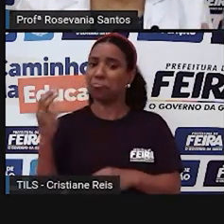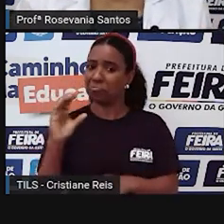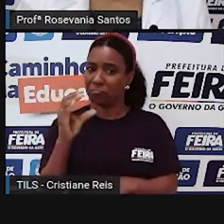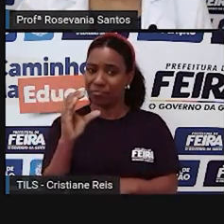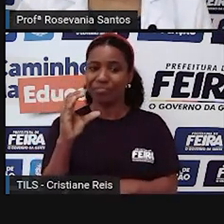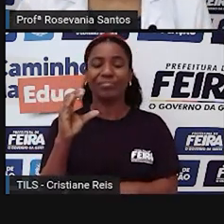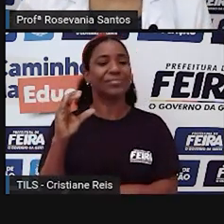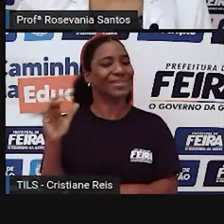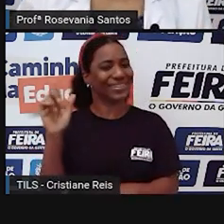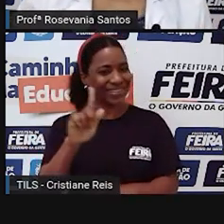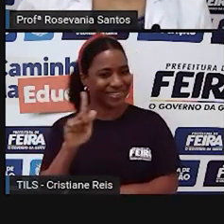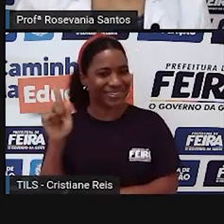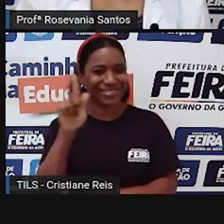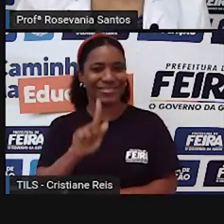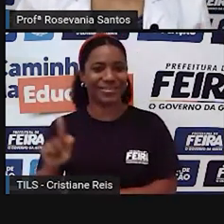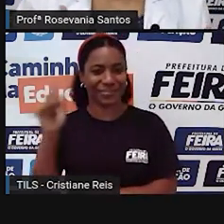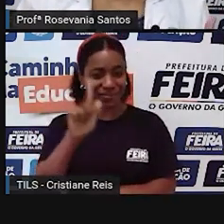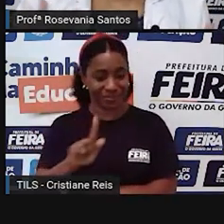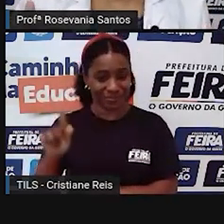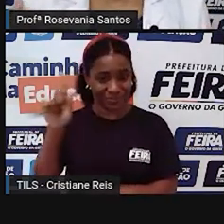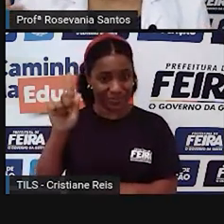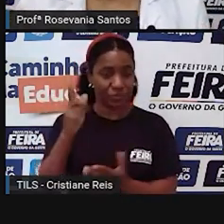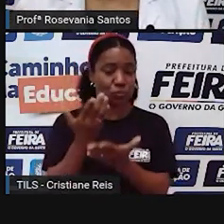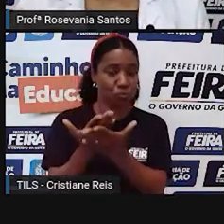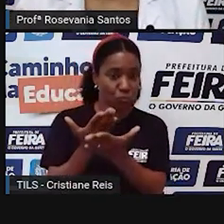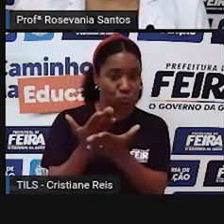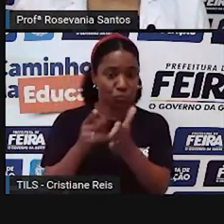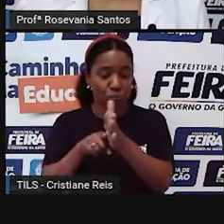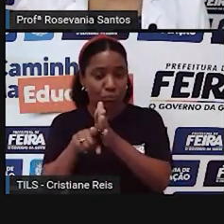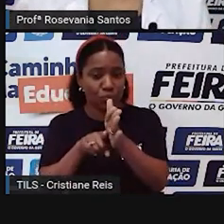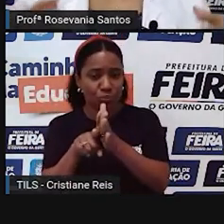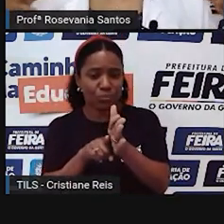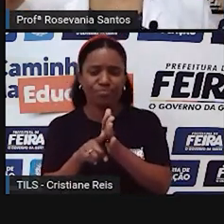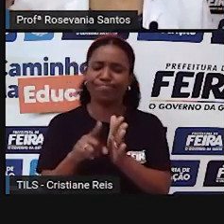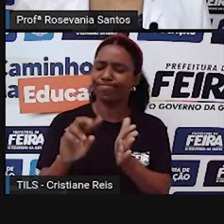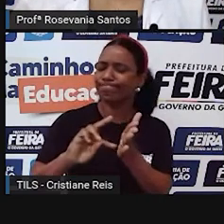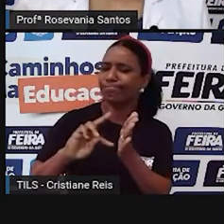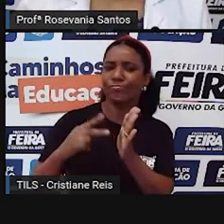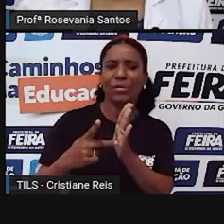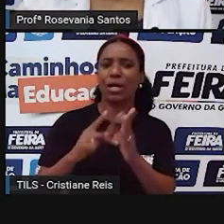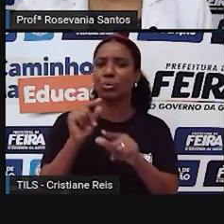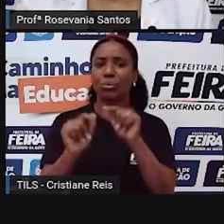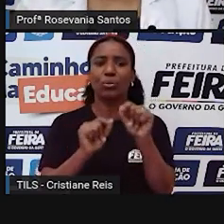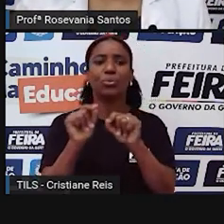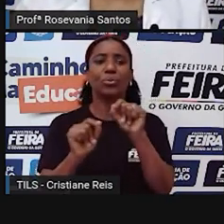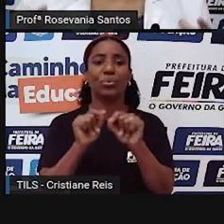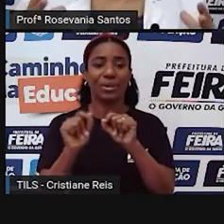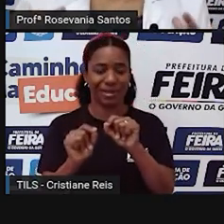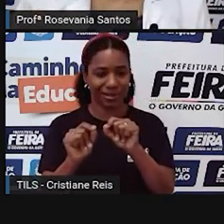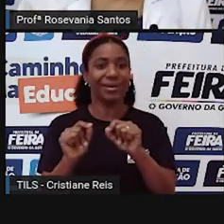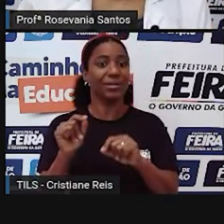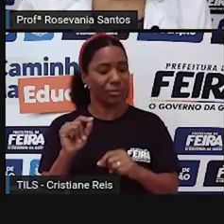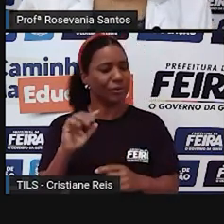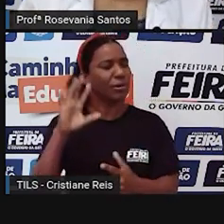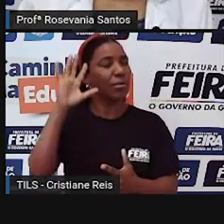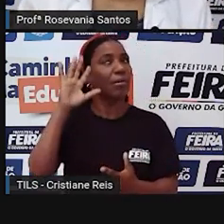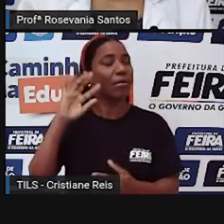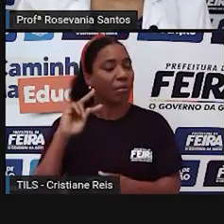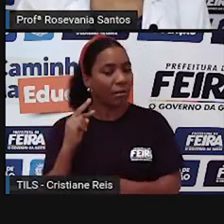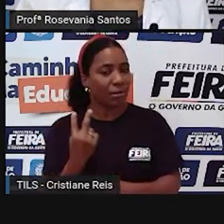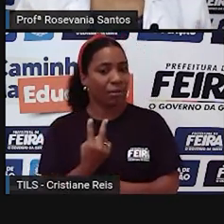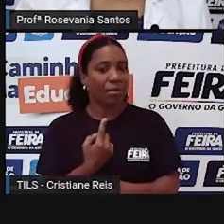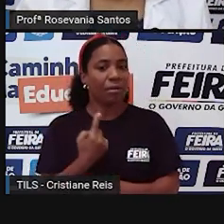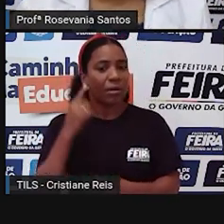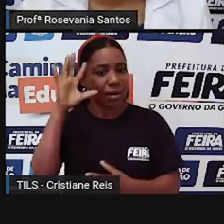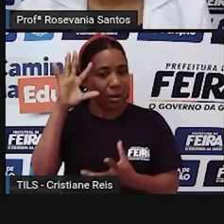tem conhecimento, né, de que significa cada termo desse, você vai ter muito mais propriedade, vai ter muito mais